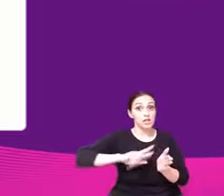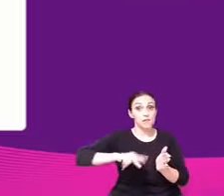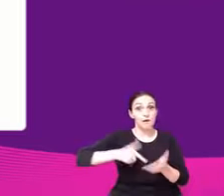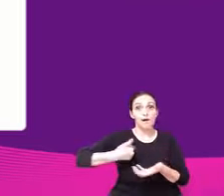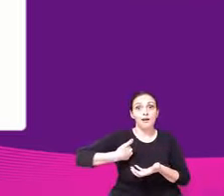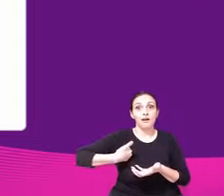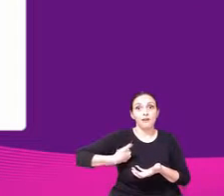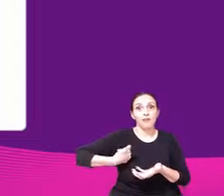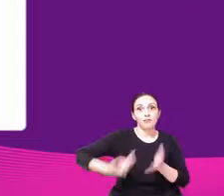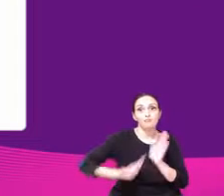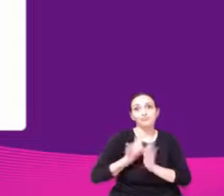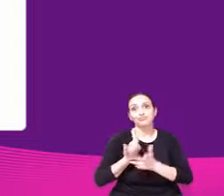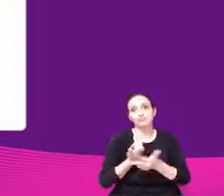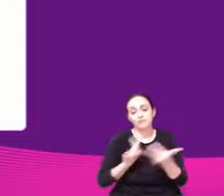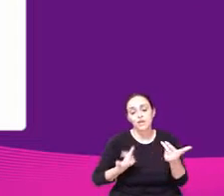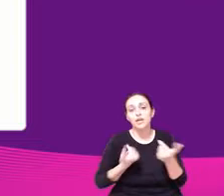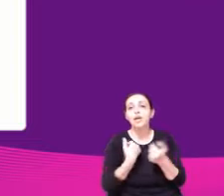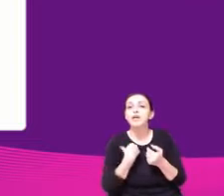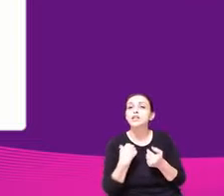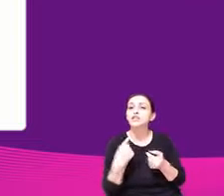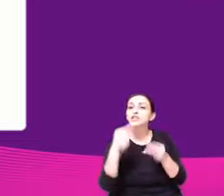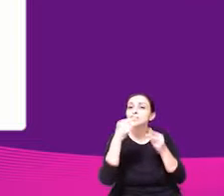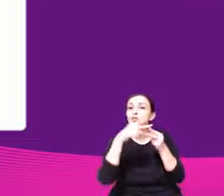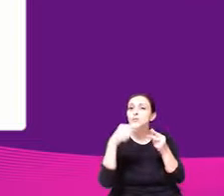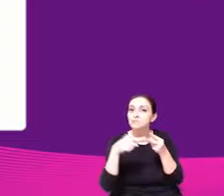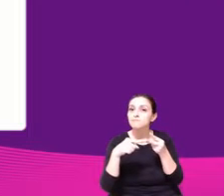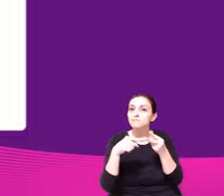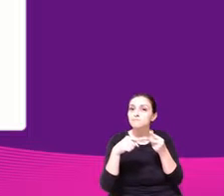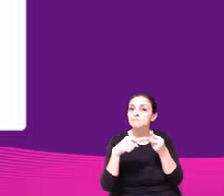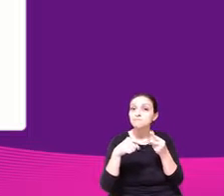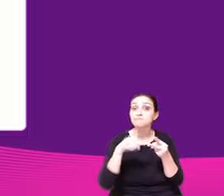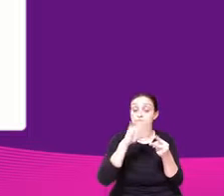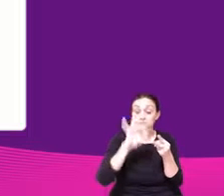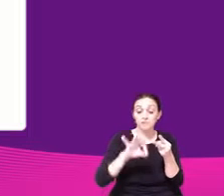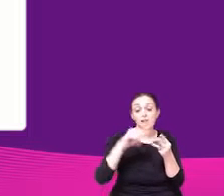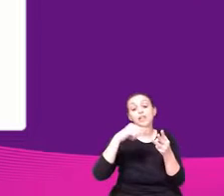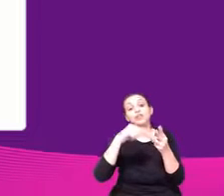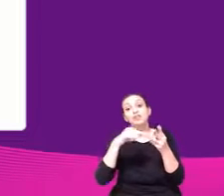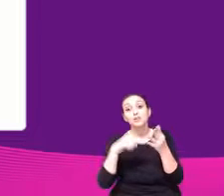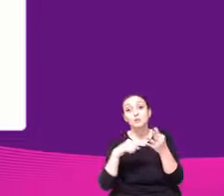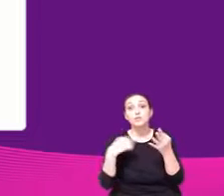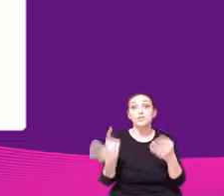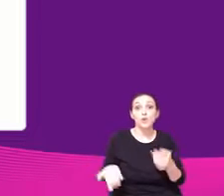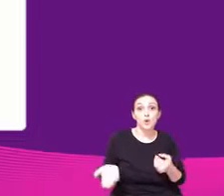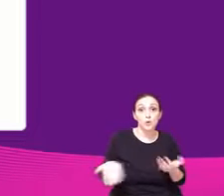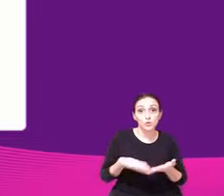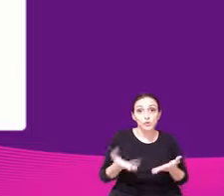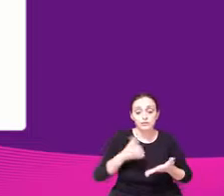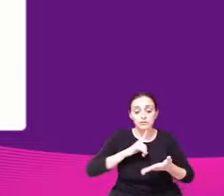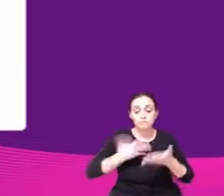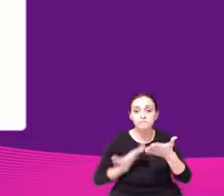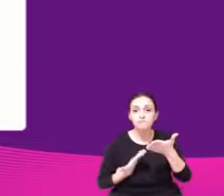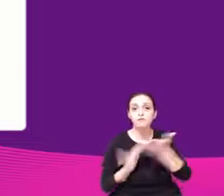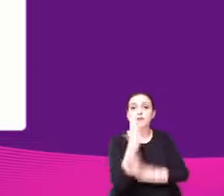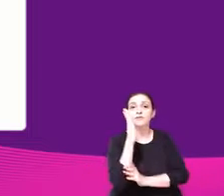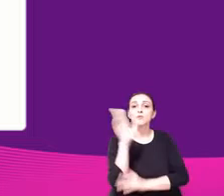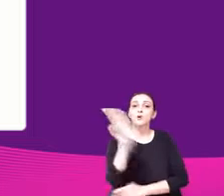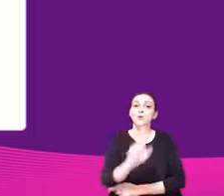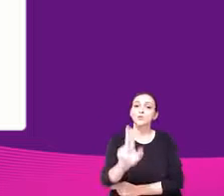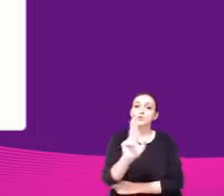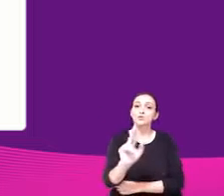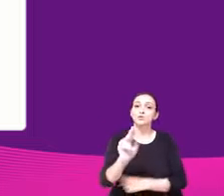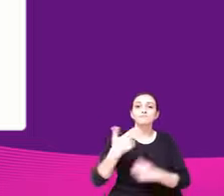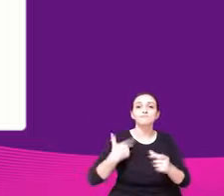e as 2 medidas farmacológicas efetivas que a gente tem hoje, aprovadas para uso clínico para